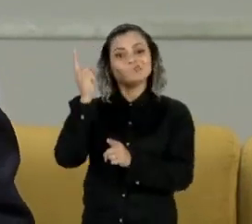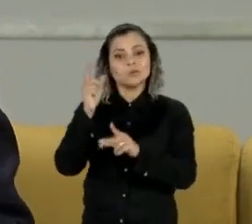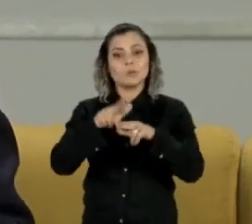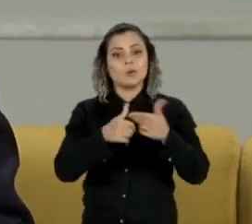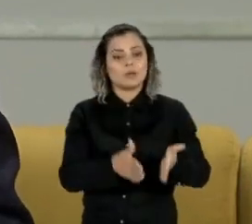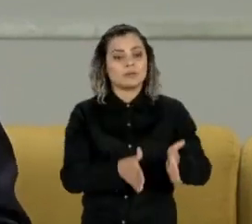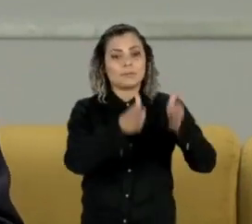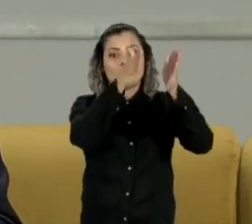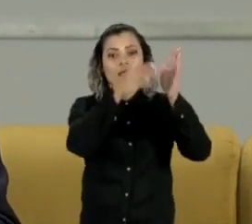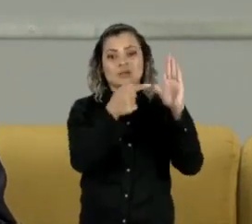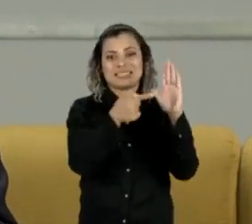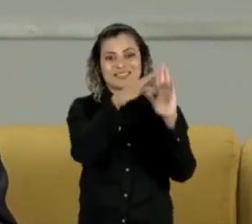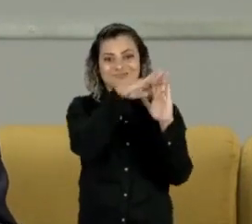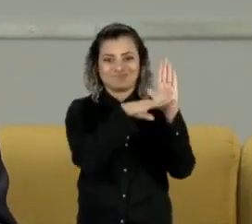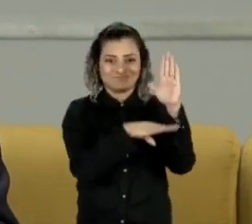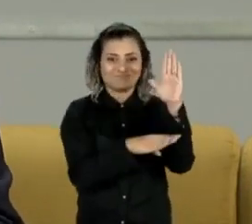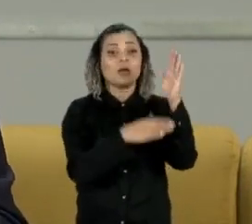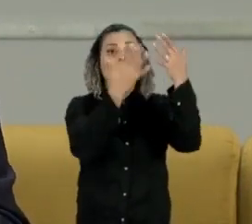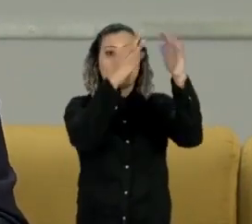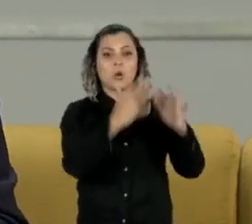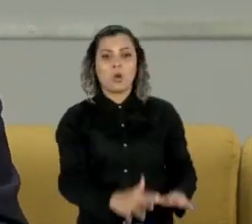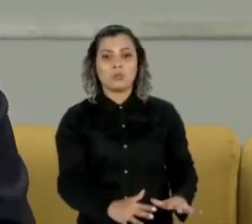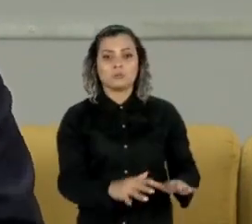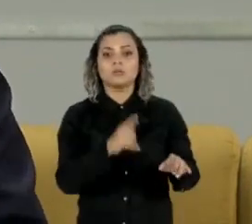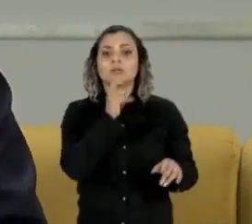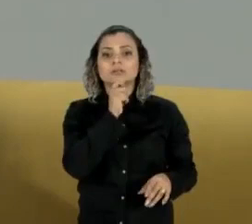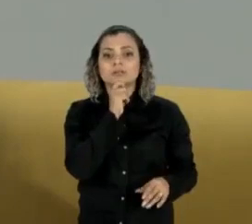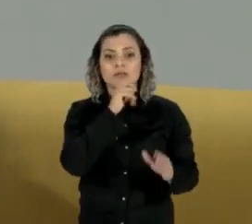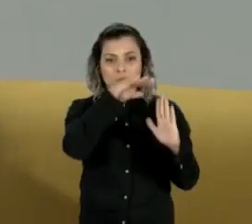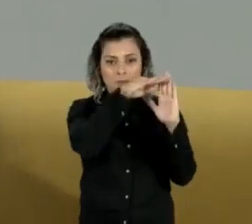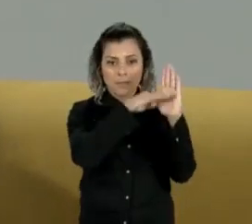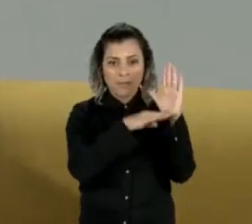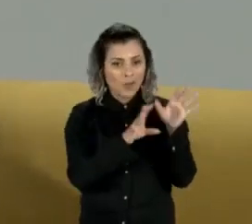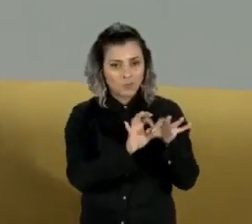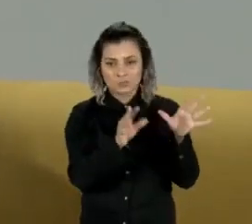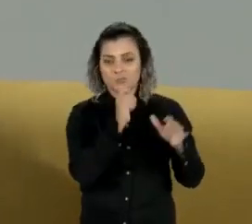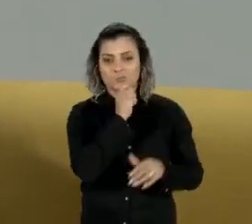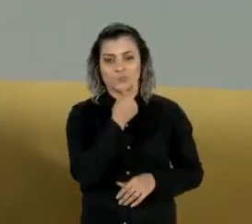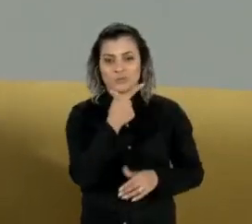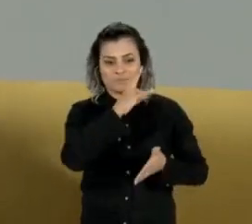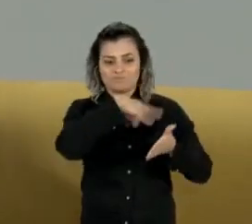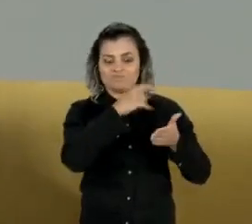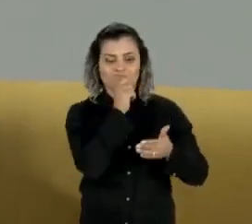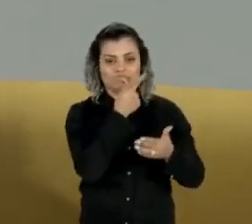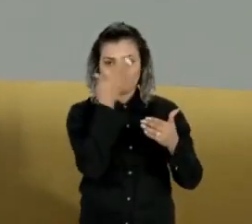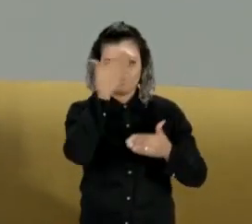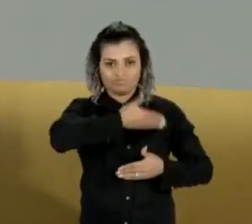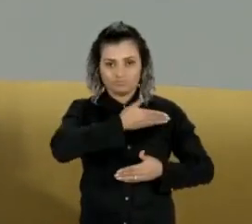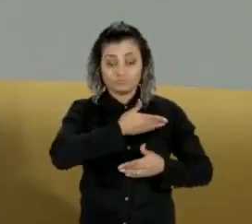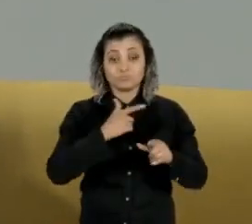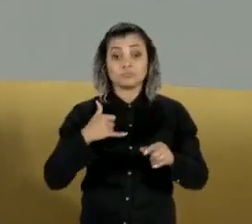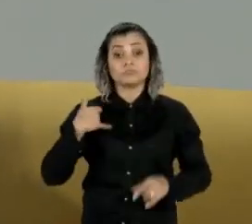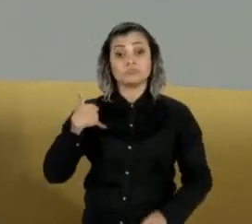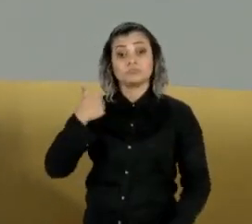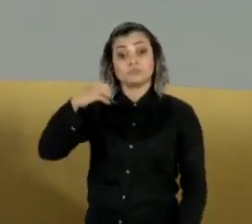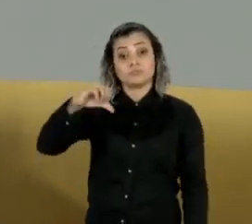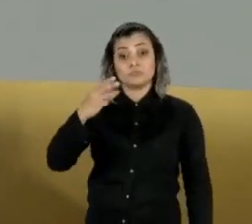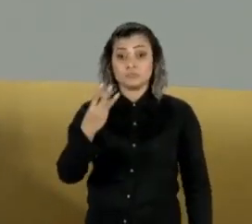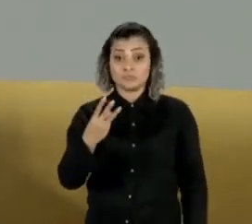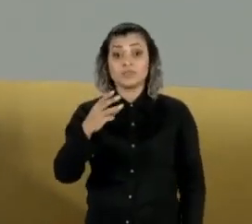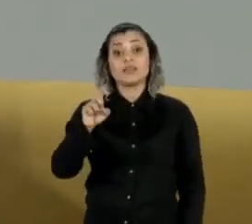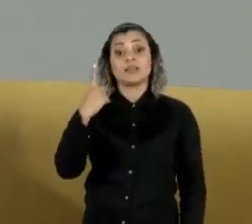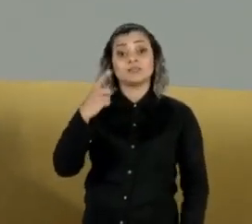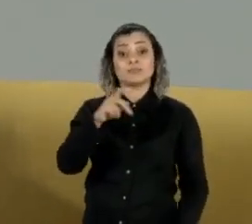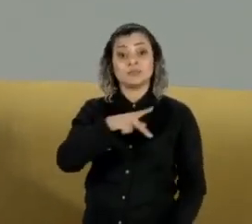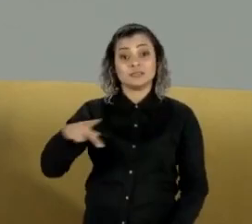de 7 andares que foi construído de forma irregular. Morre em São Paulo, aos 93 anos, o ex-presidente do